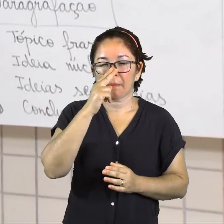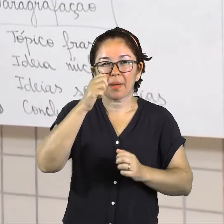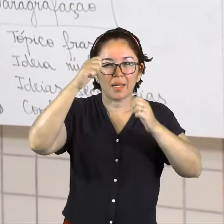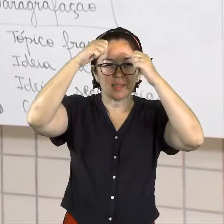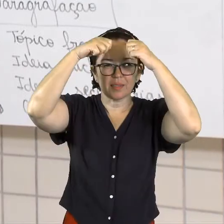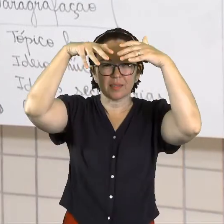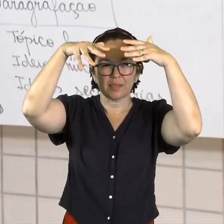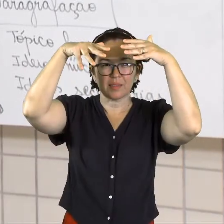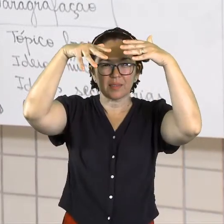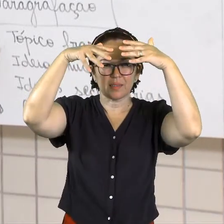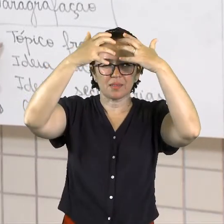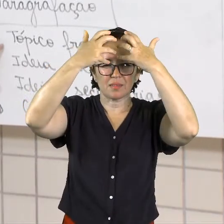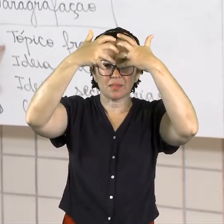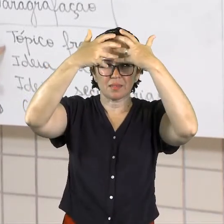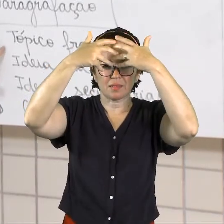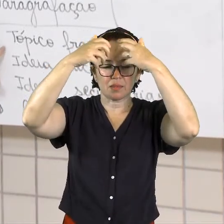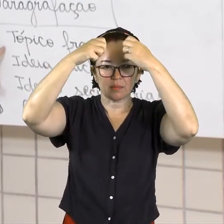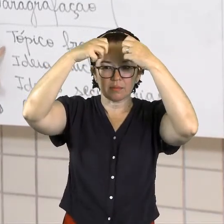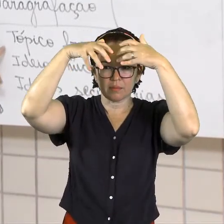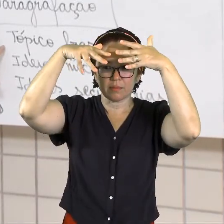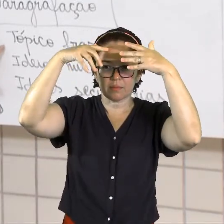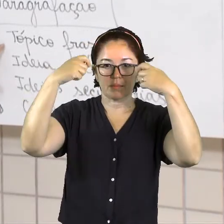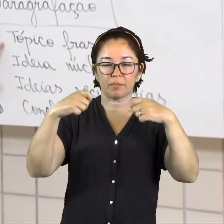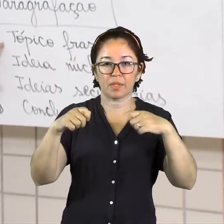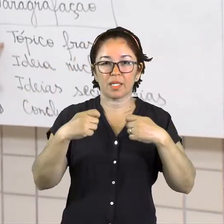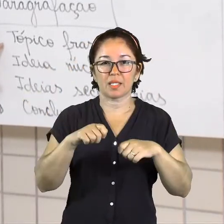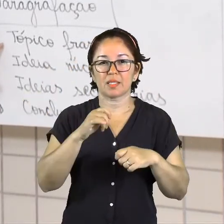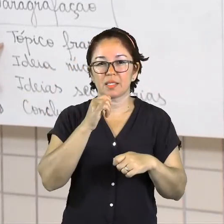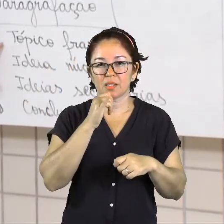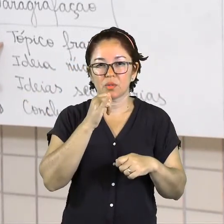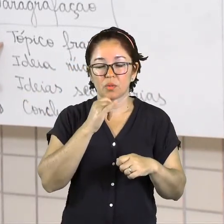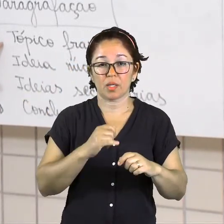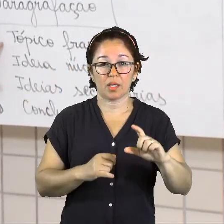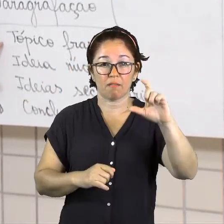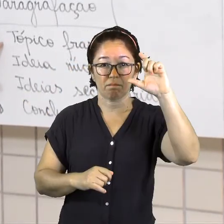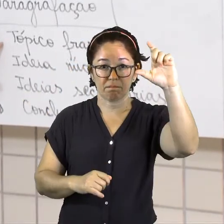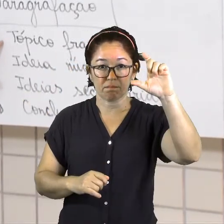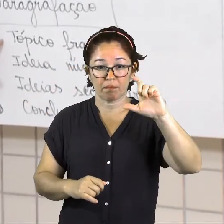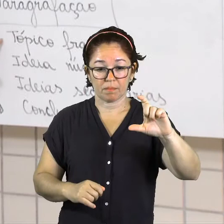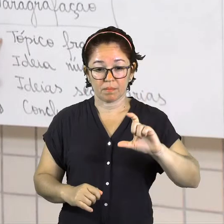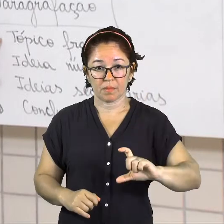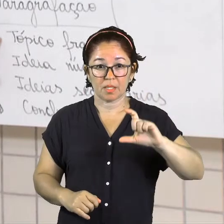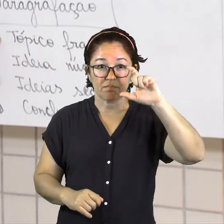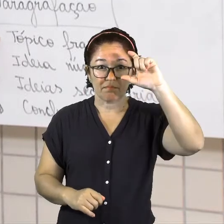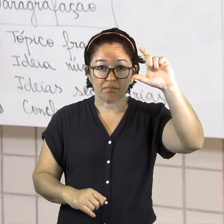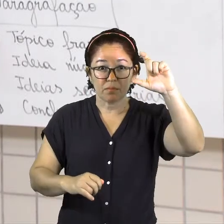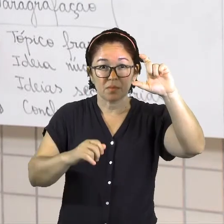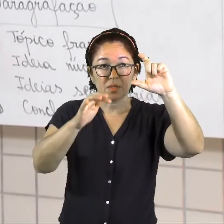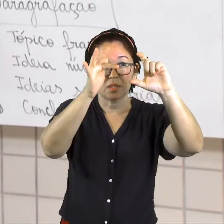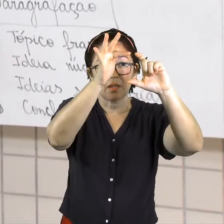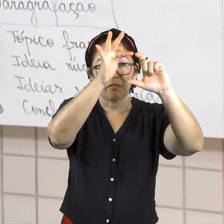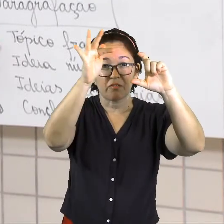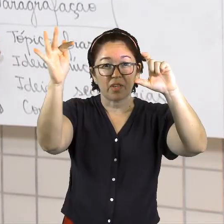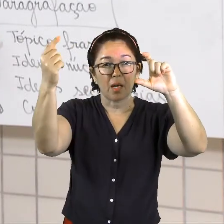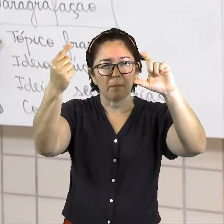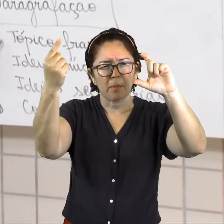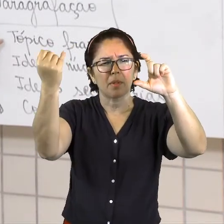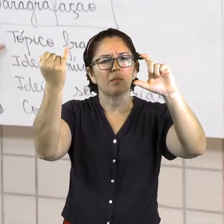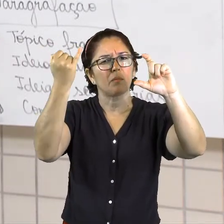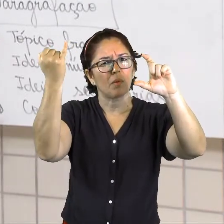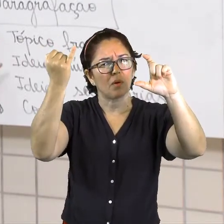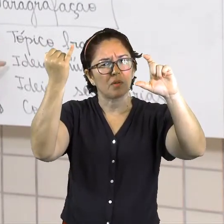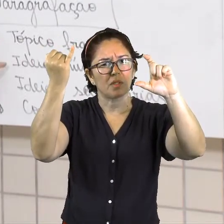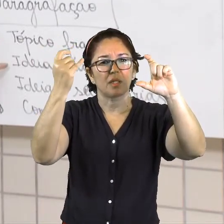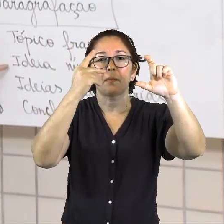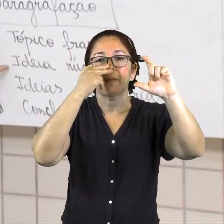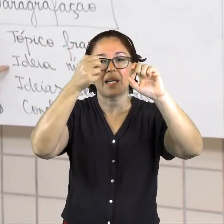Vocês vão ter que lembrar do tópico frasal, que é a primeira frase lá, né, dependendo do assunto do que o texto fala. Nesse